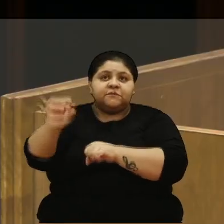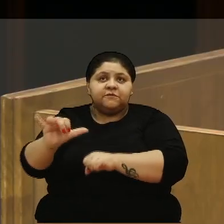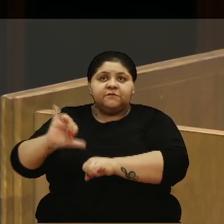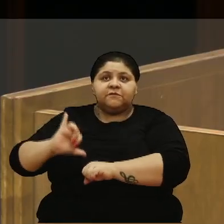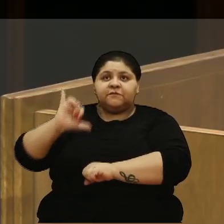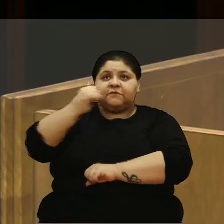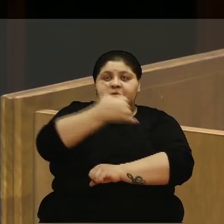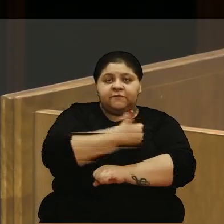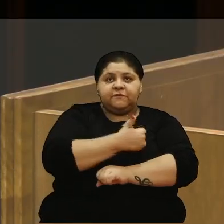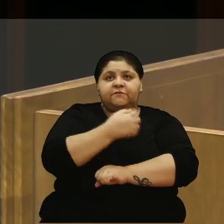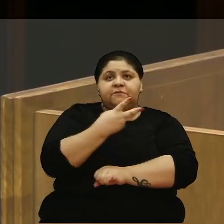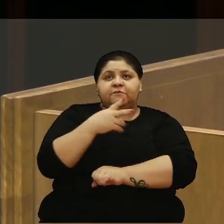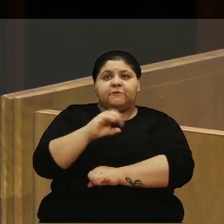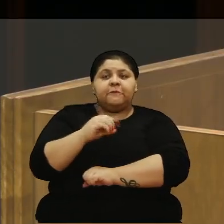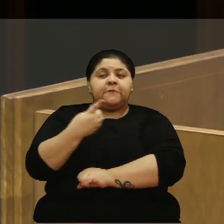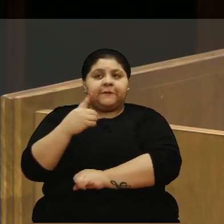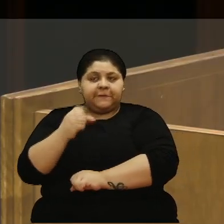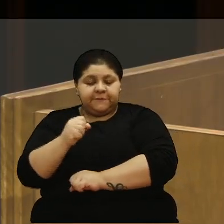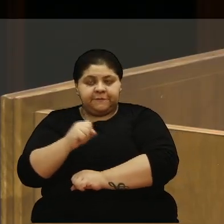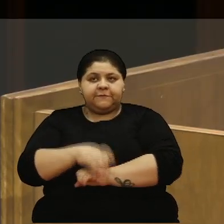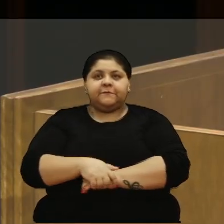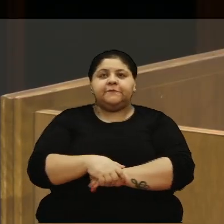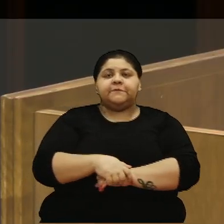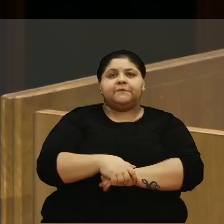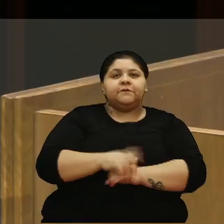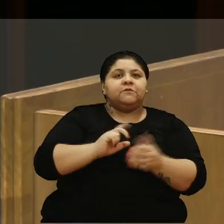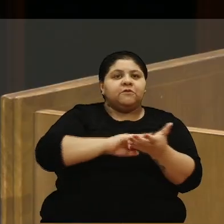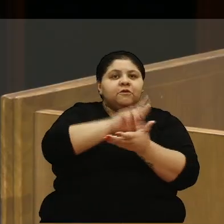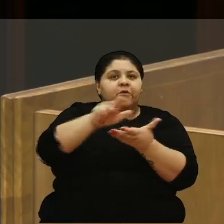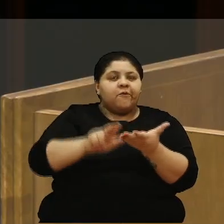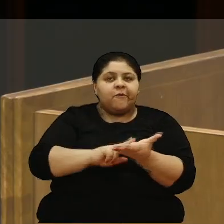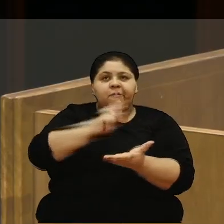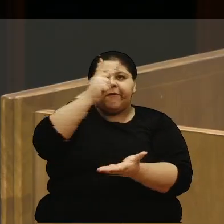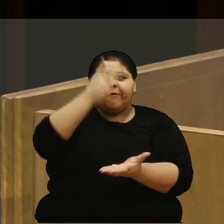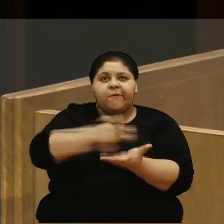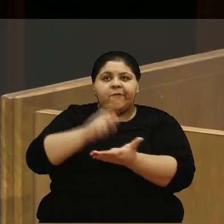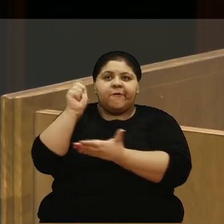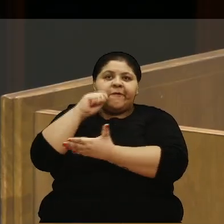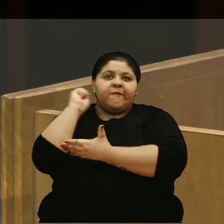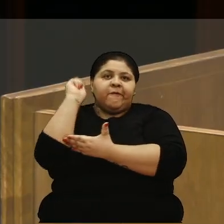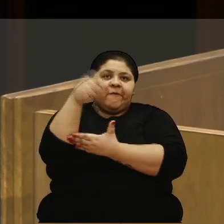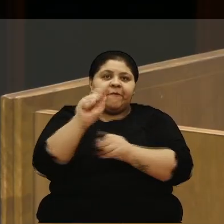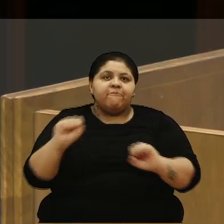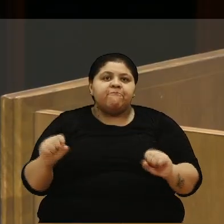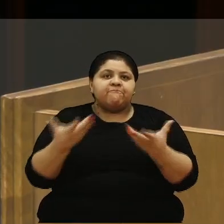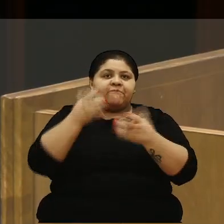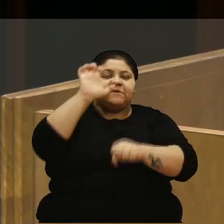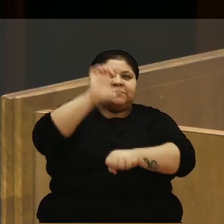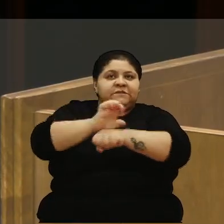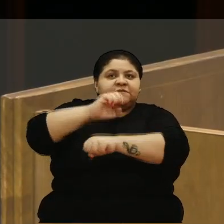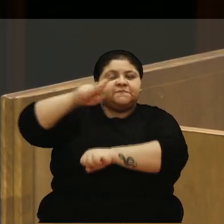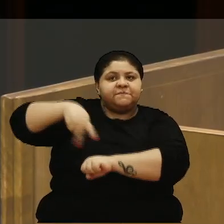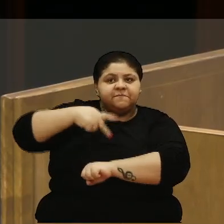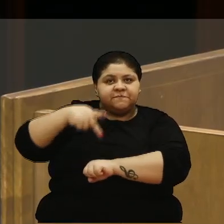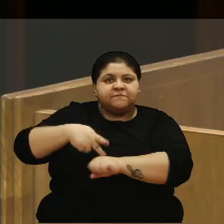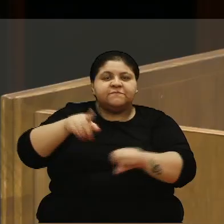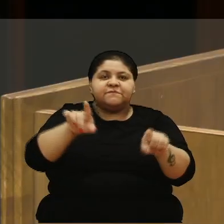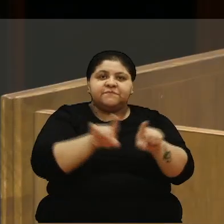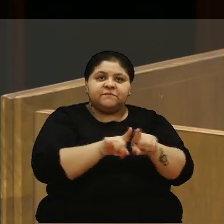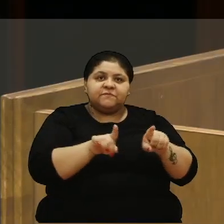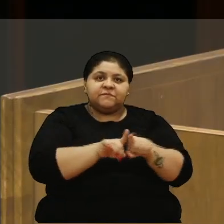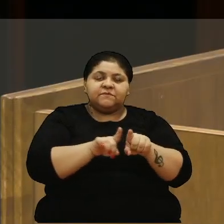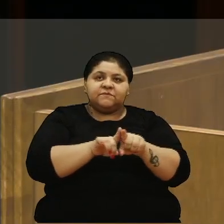no ano de 2018. E inúmeros títulos em rodeios e festivais pelo estado e país, tanto com